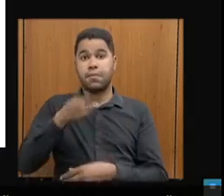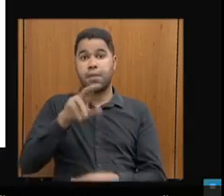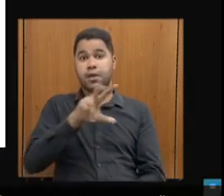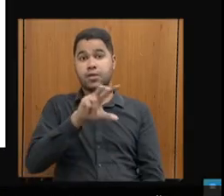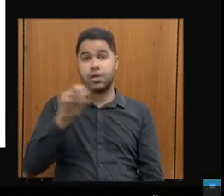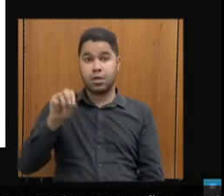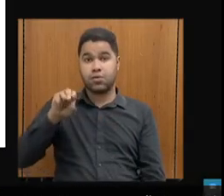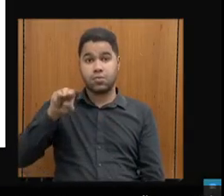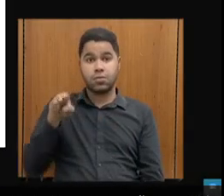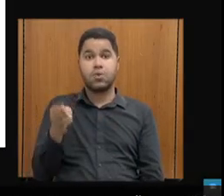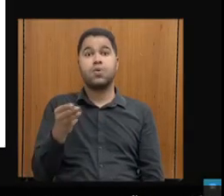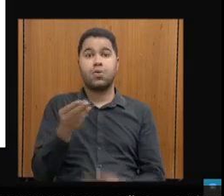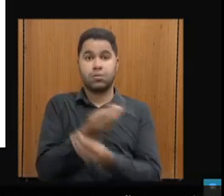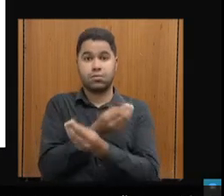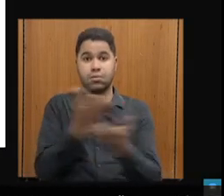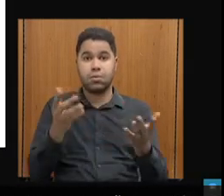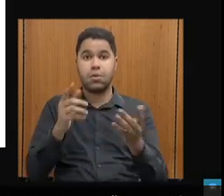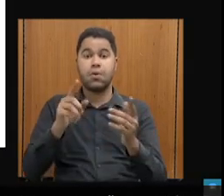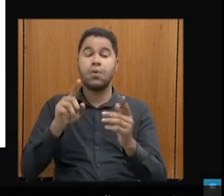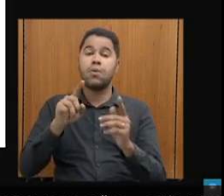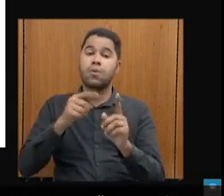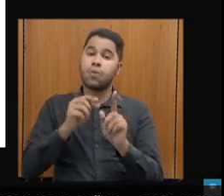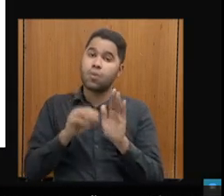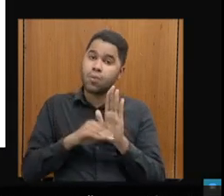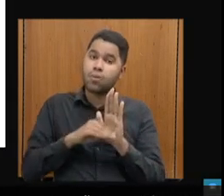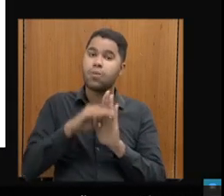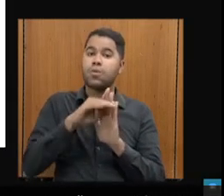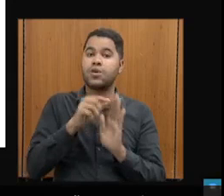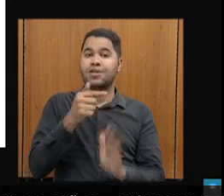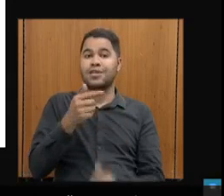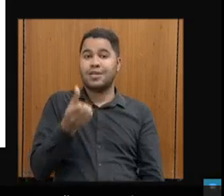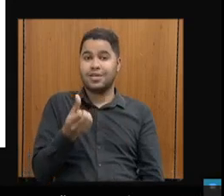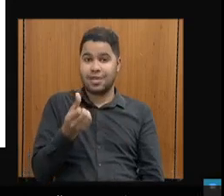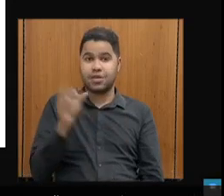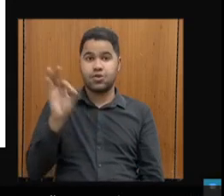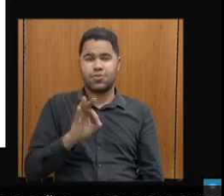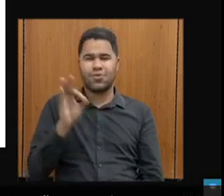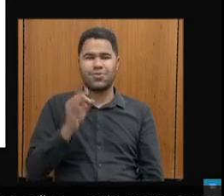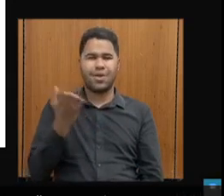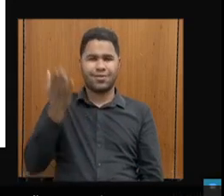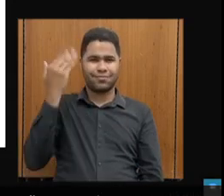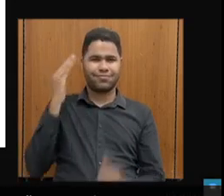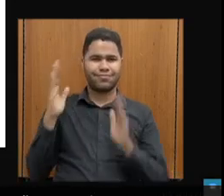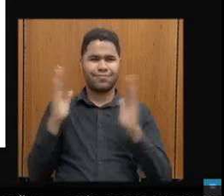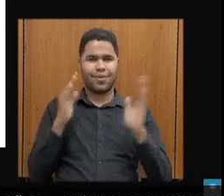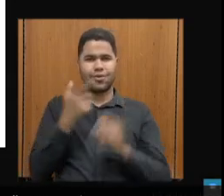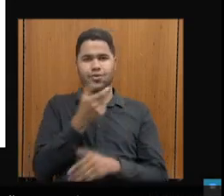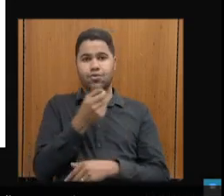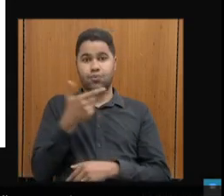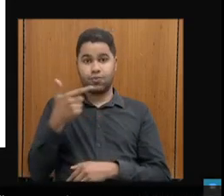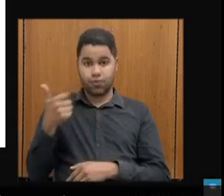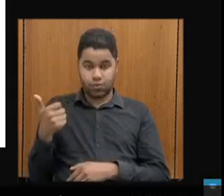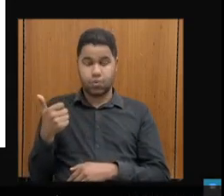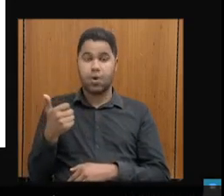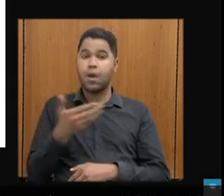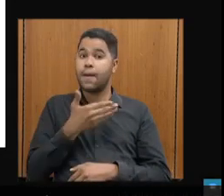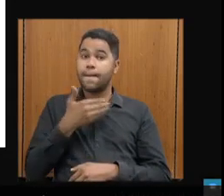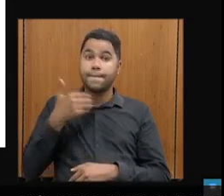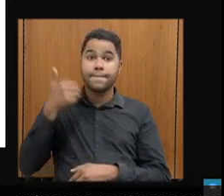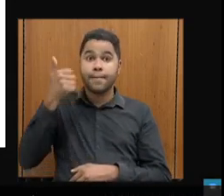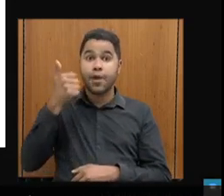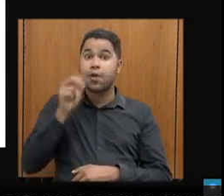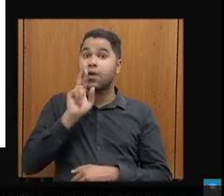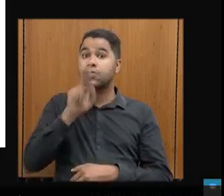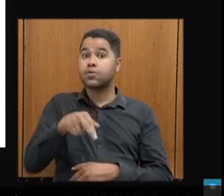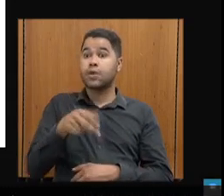liberados um aumento de setenta e seis por cento em relação ao pedido de 2021 não é o melhor resultado em